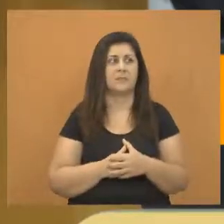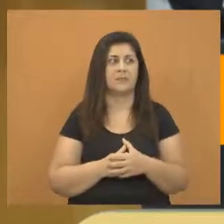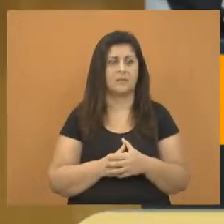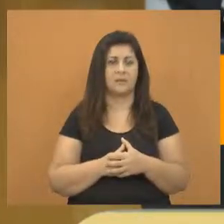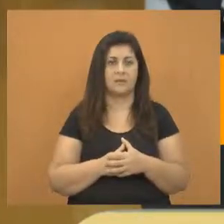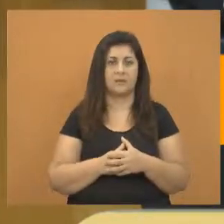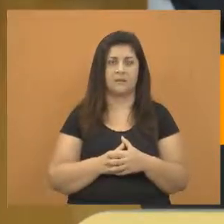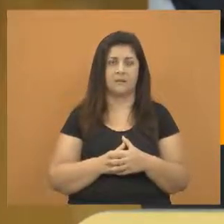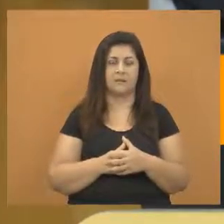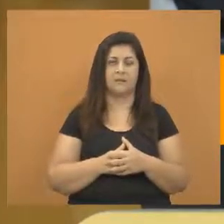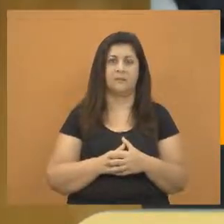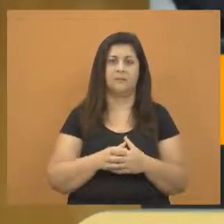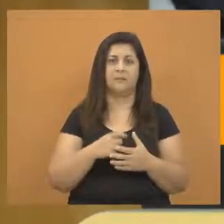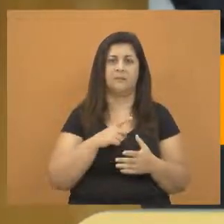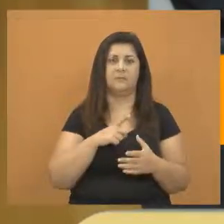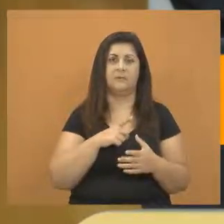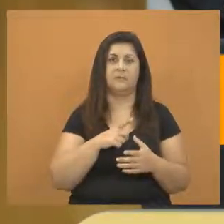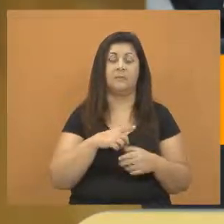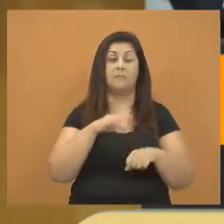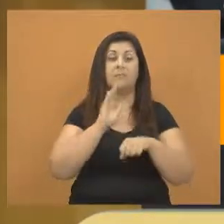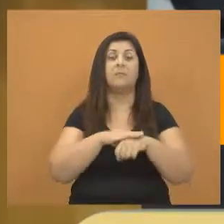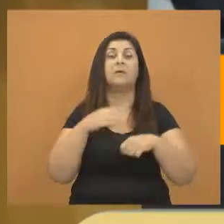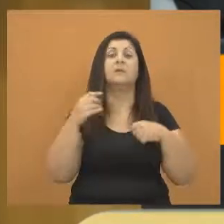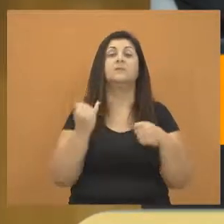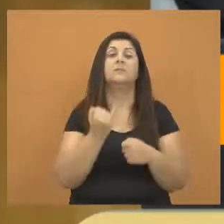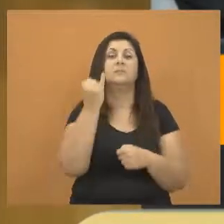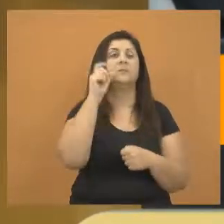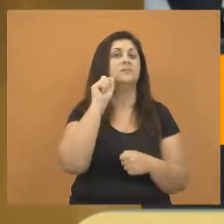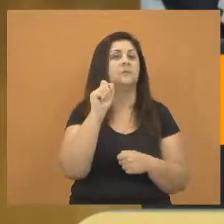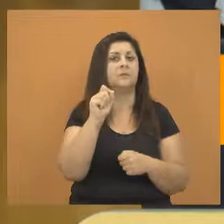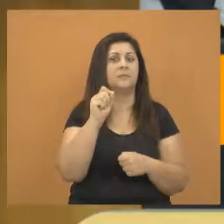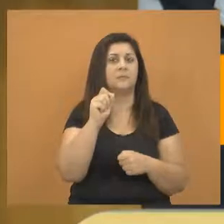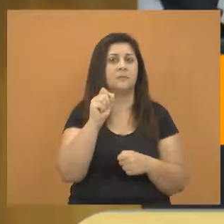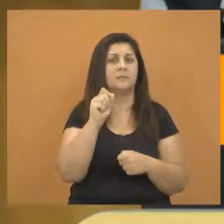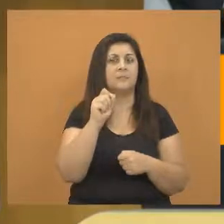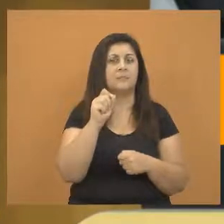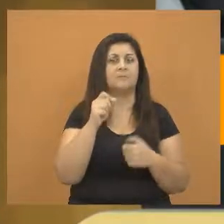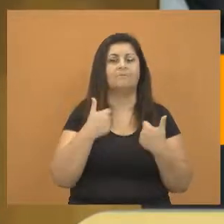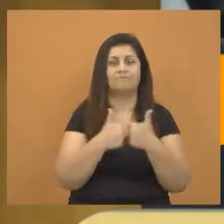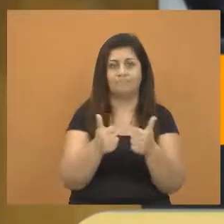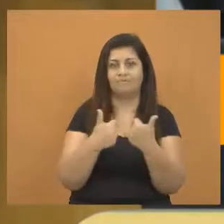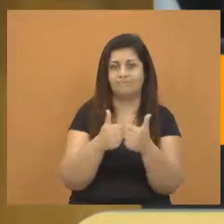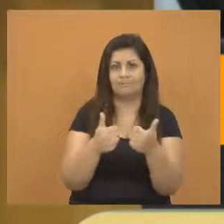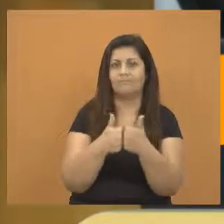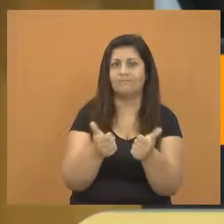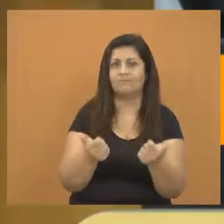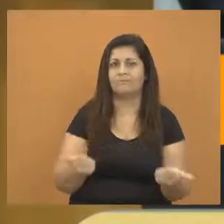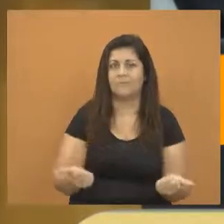entre as maiores demandas do município, a questão da mobilidade.